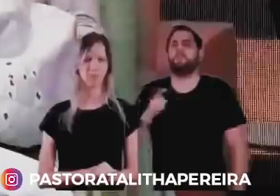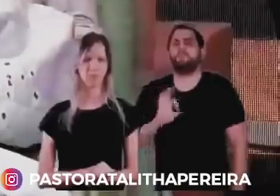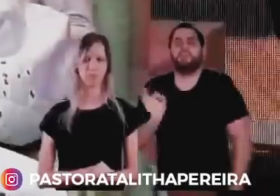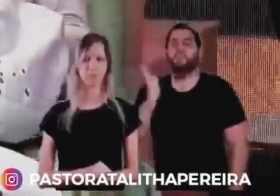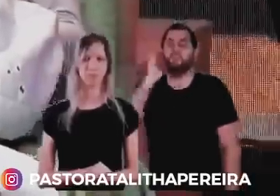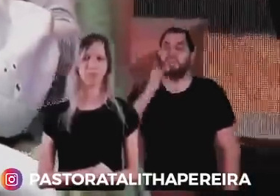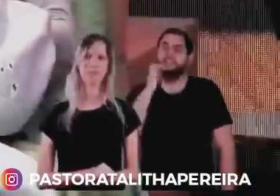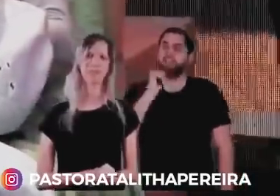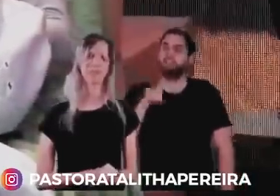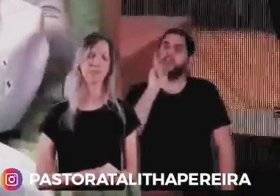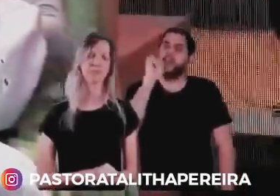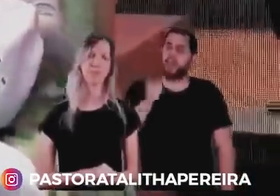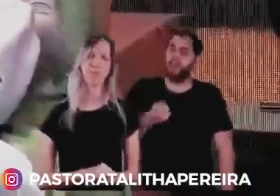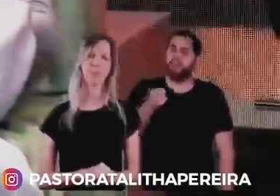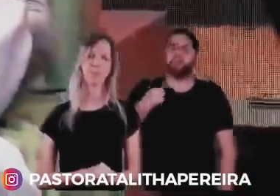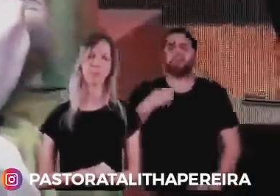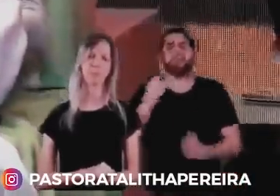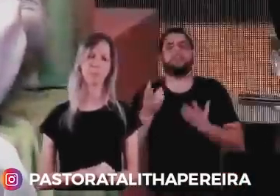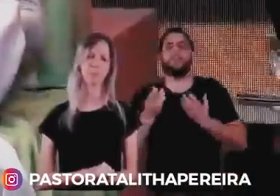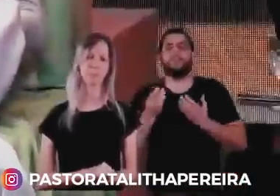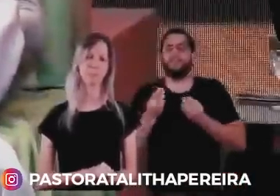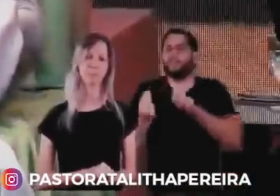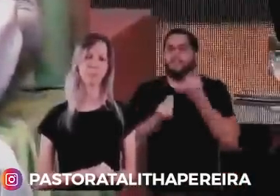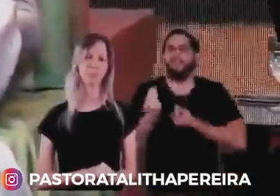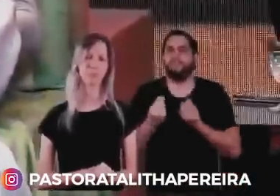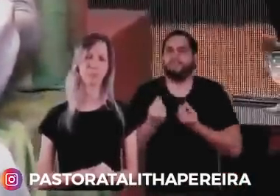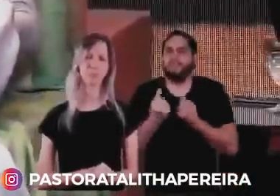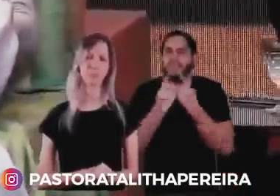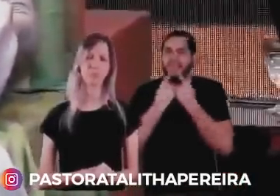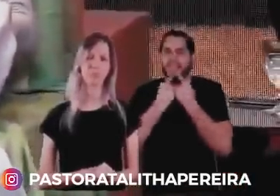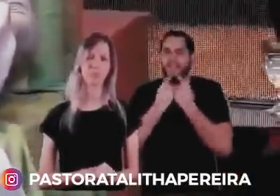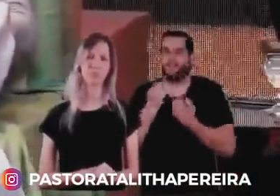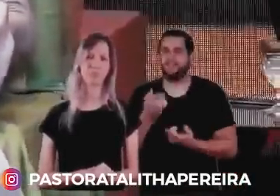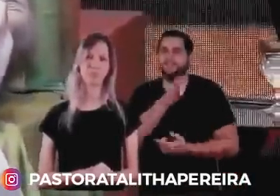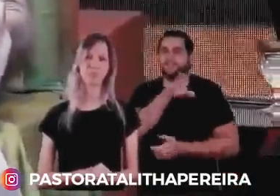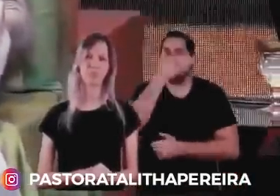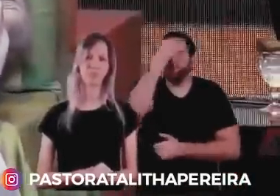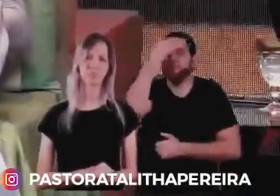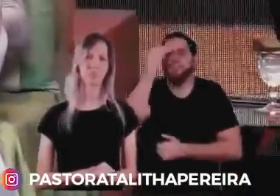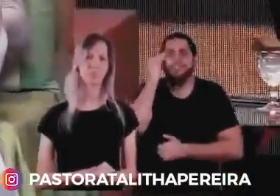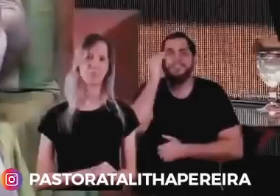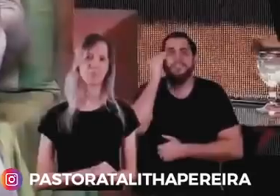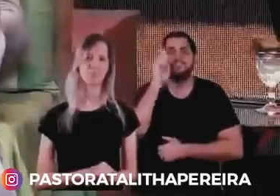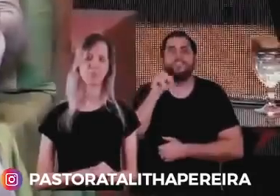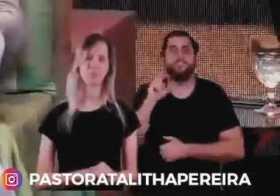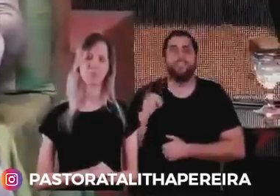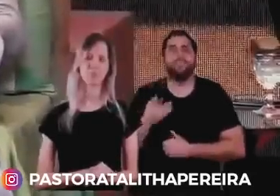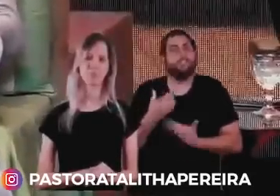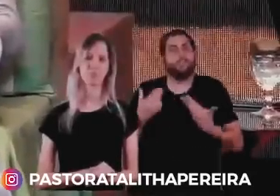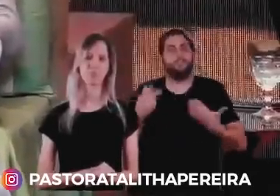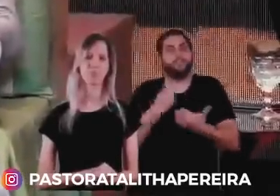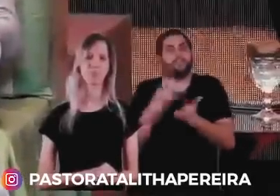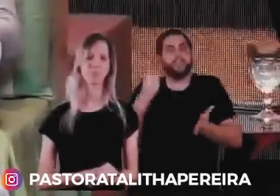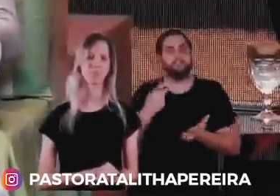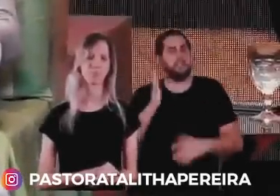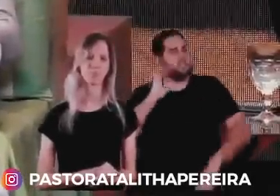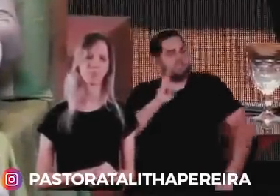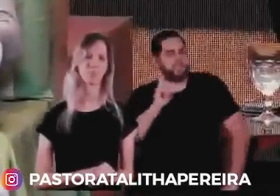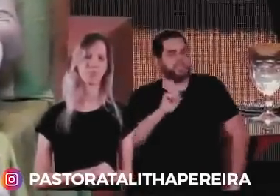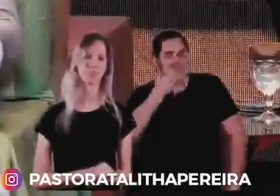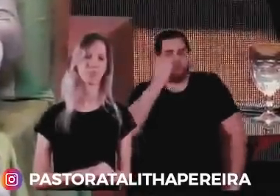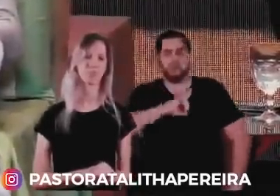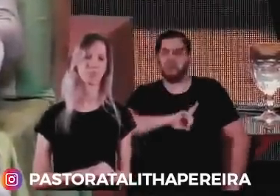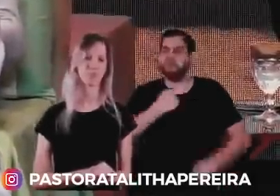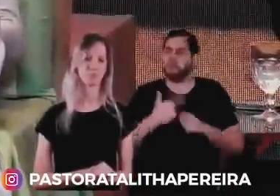com meu esposo, não guarda como se ele tem uma queixa que você não esquece de cenas, não esquece. Não, só porque um